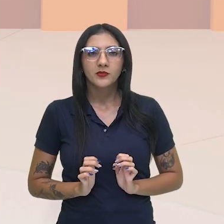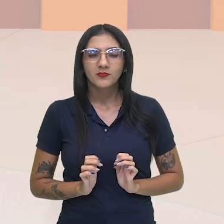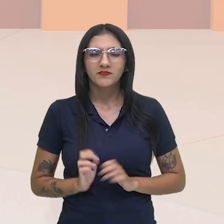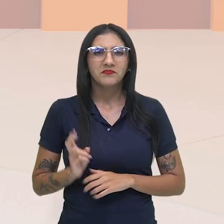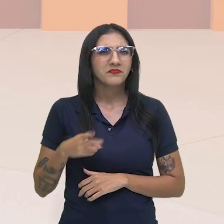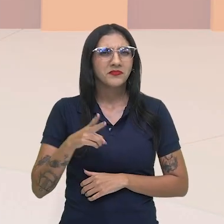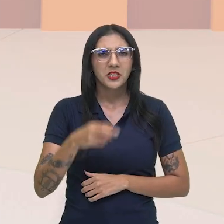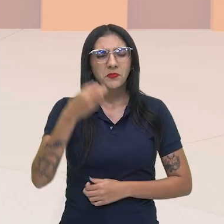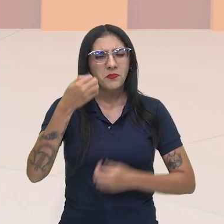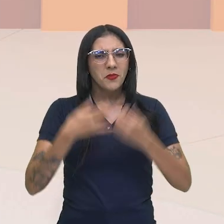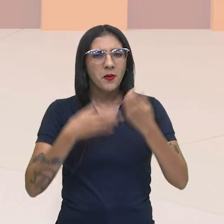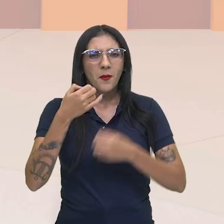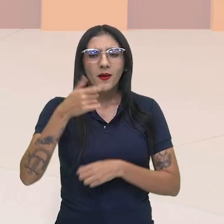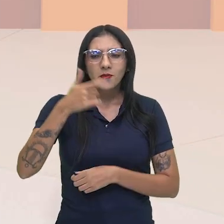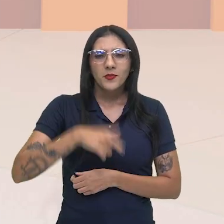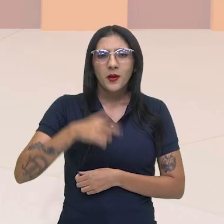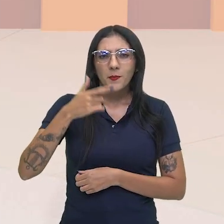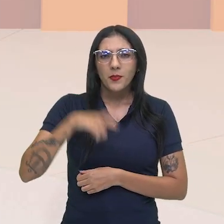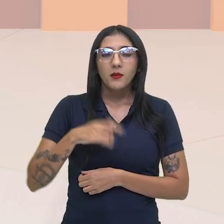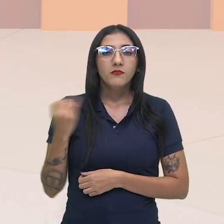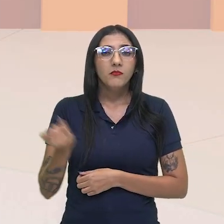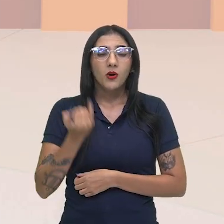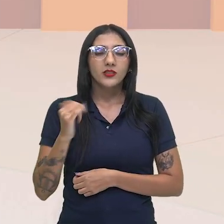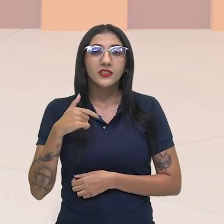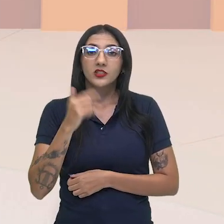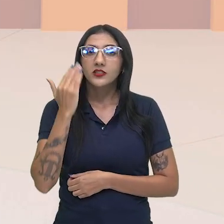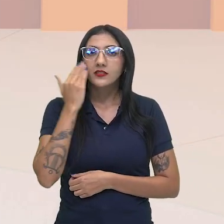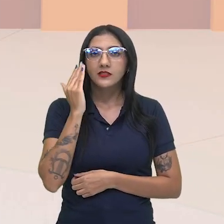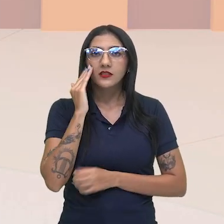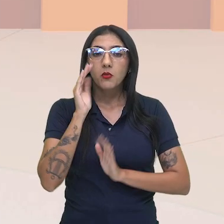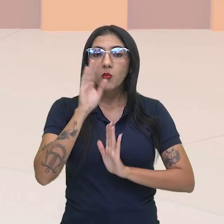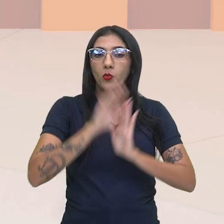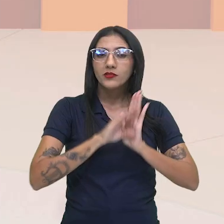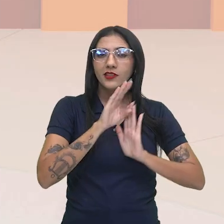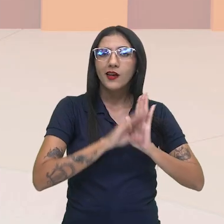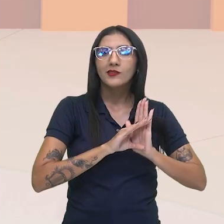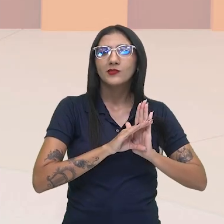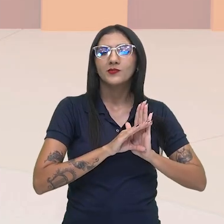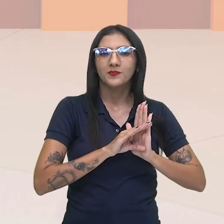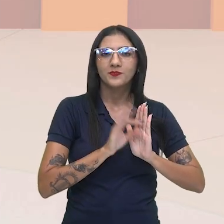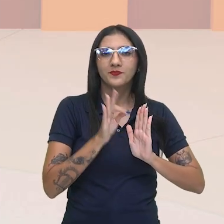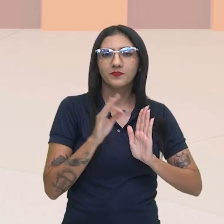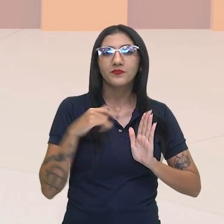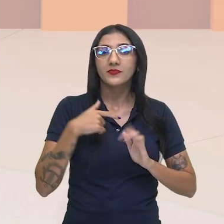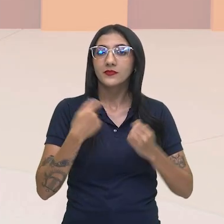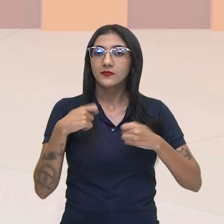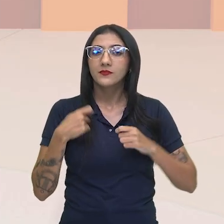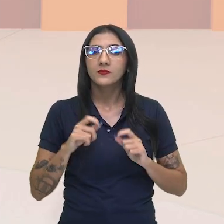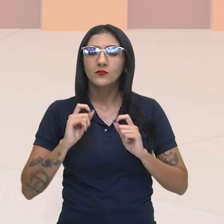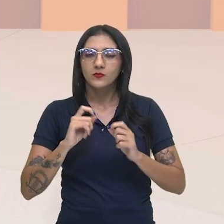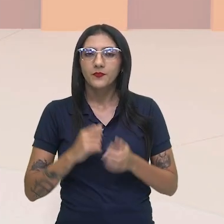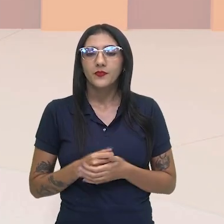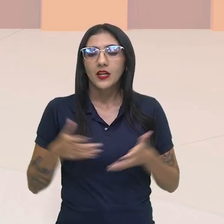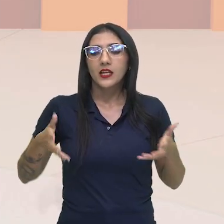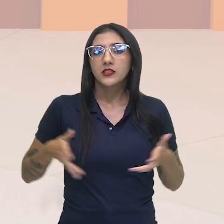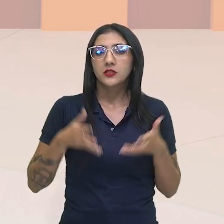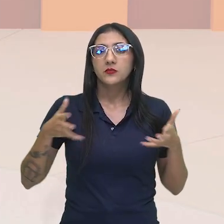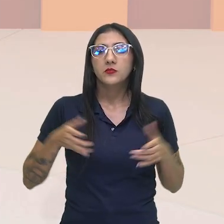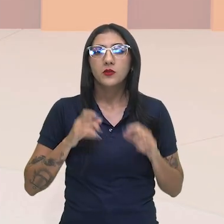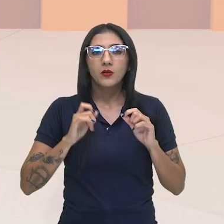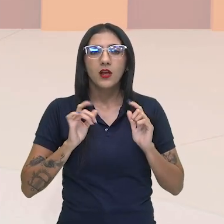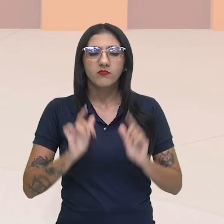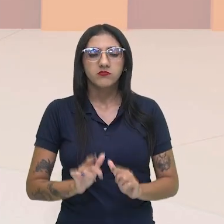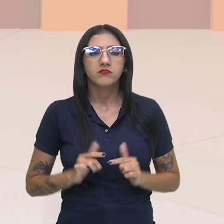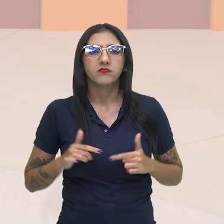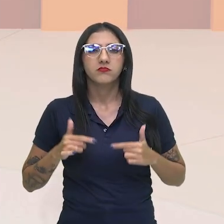venho falando muito isso para vocês, a importância de entender o conceito dessas coisas aí. Nós devemos o quê? Estimular